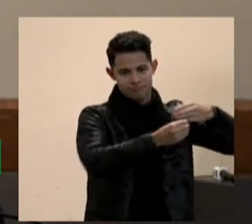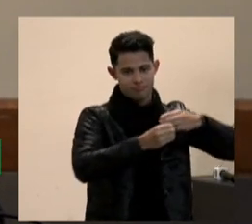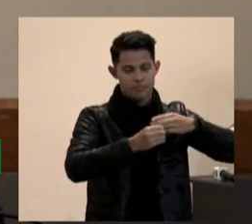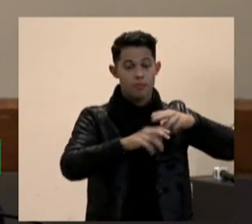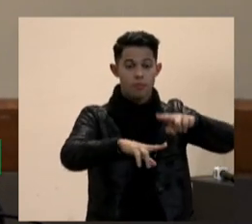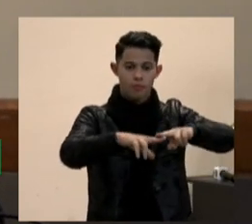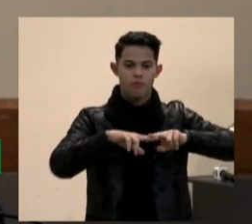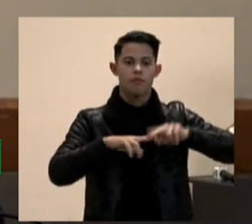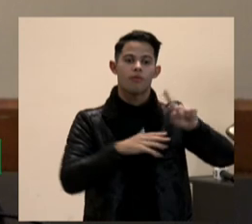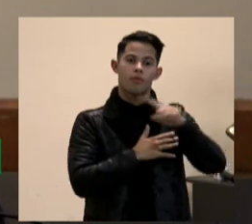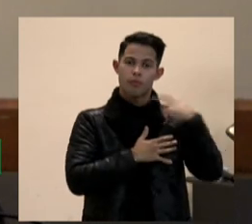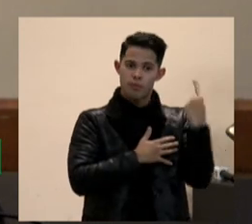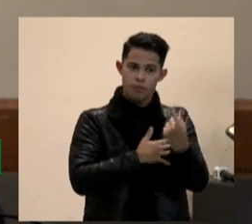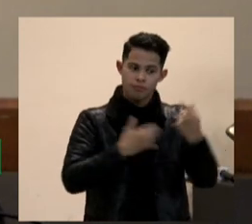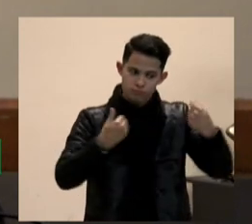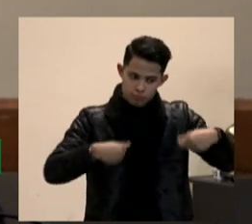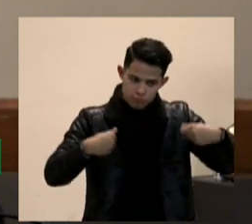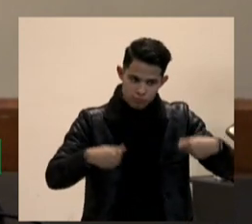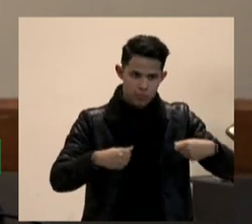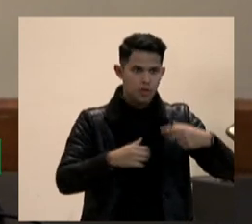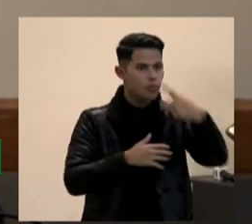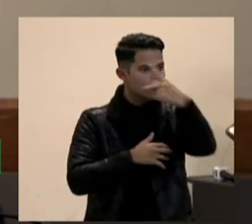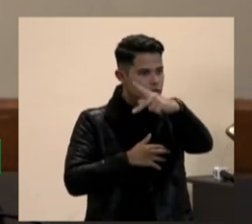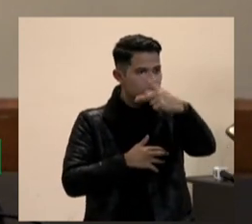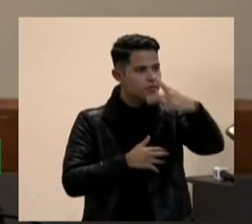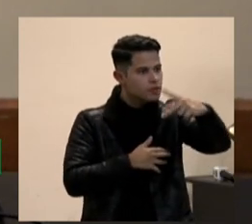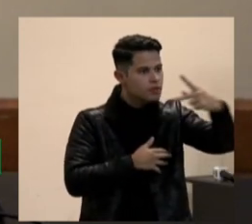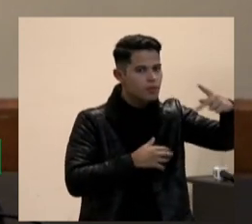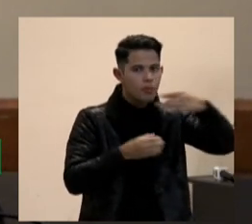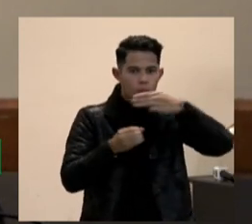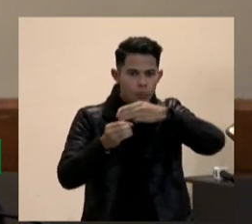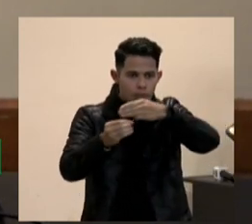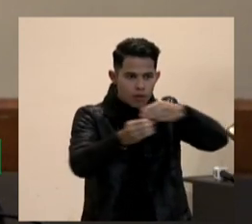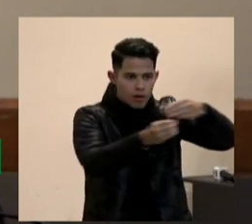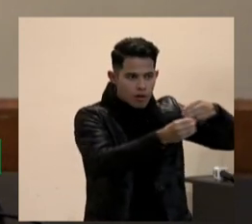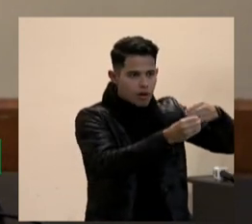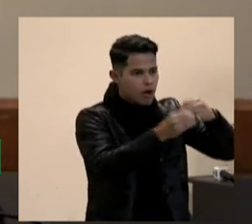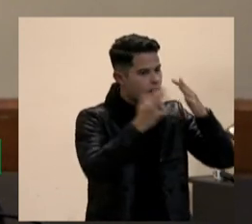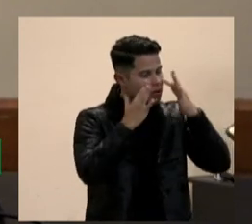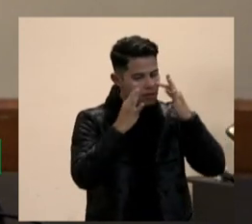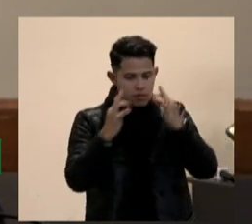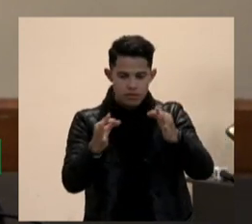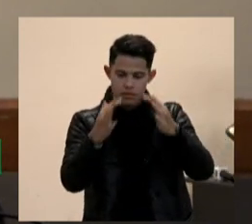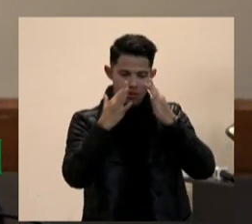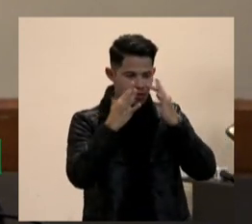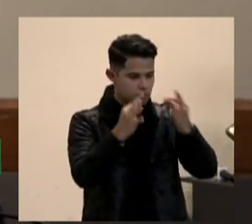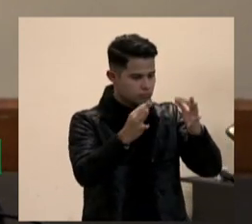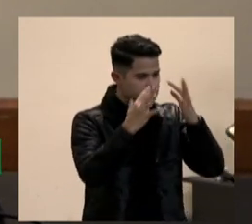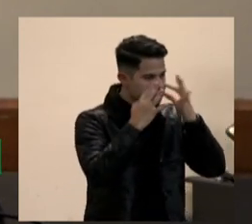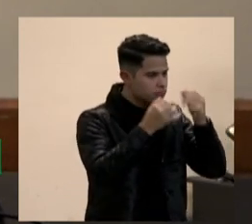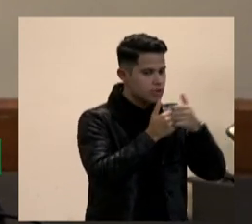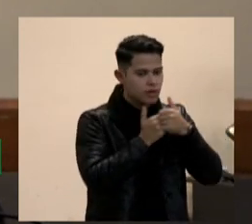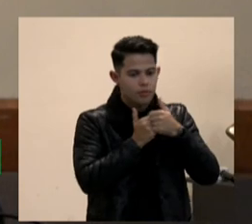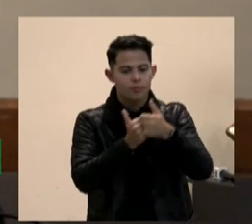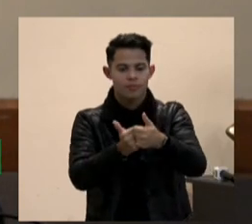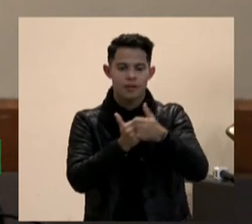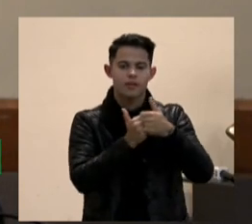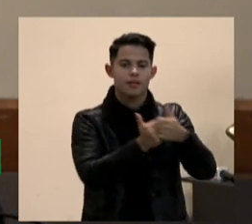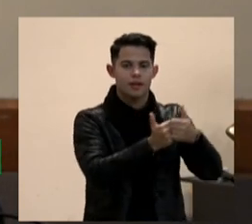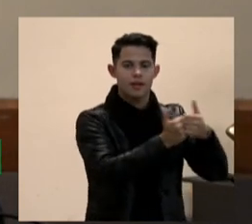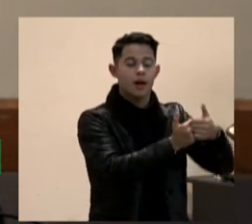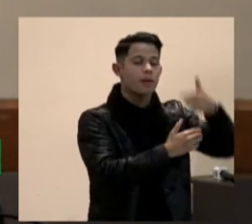nossos municípios, olhar com atenção, acompanhar esses processos e continuar reivindicando que a gente tenha